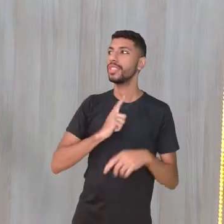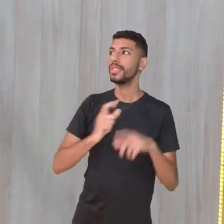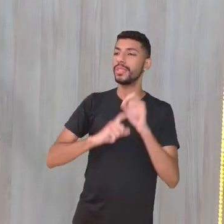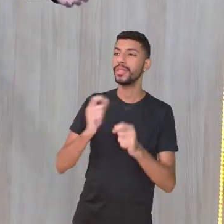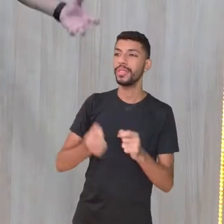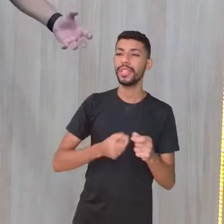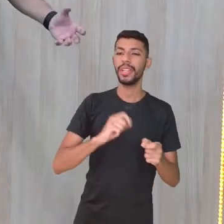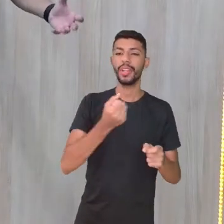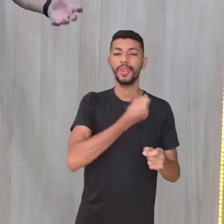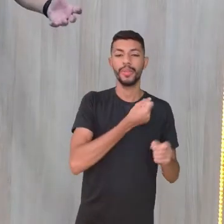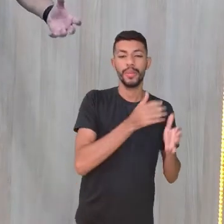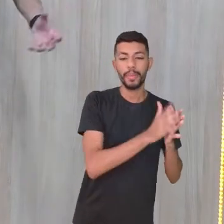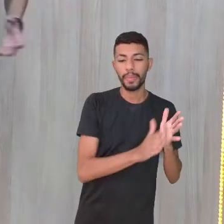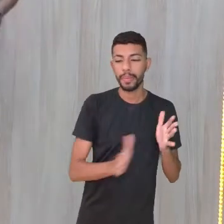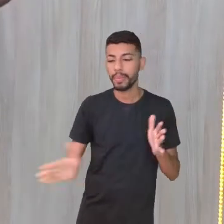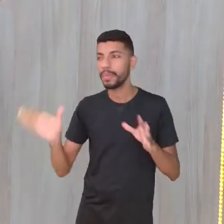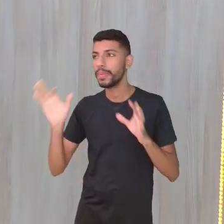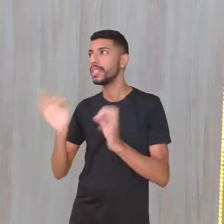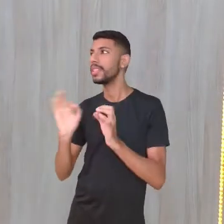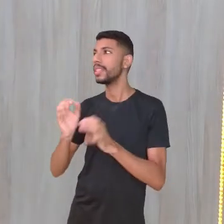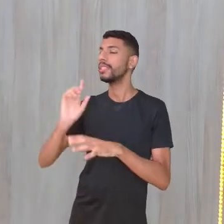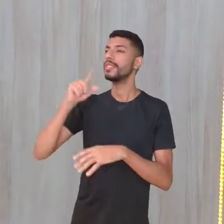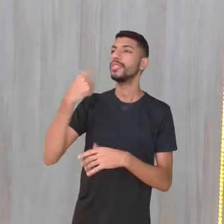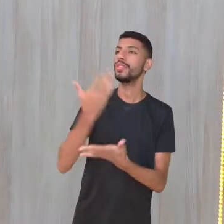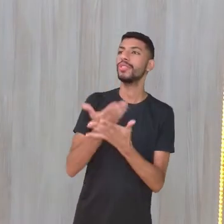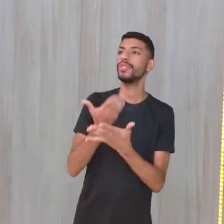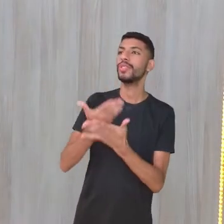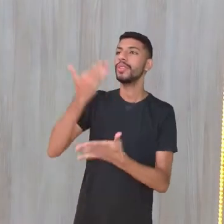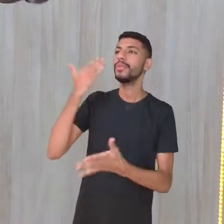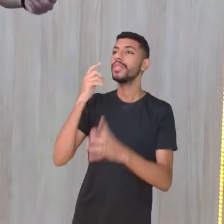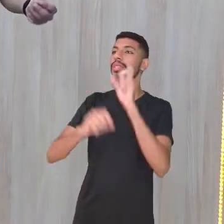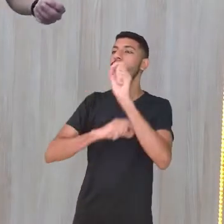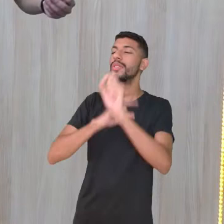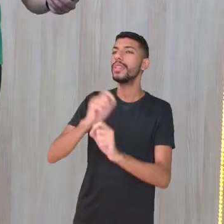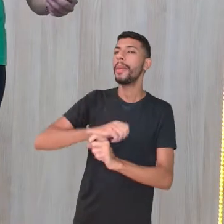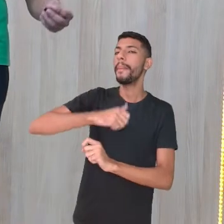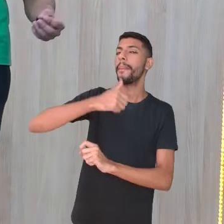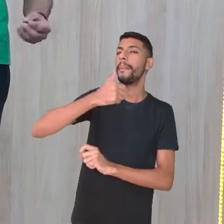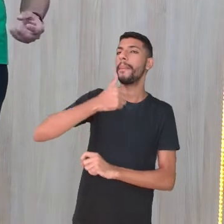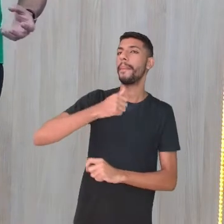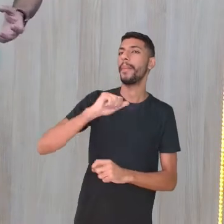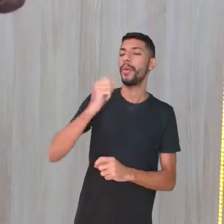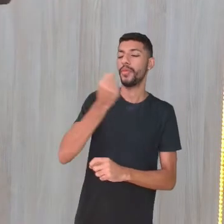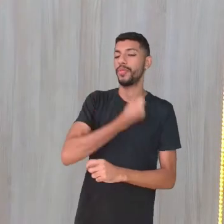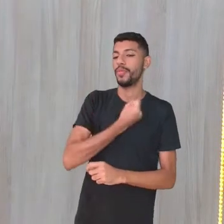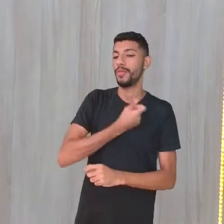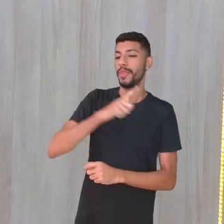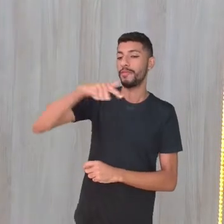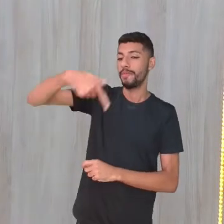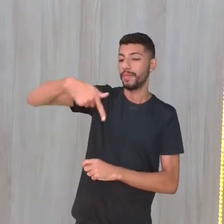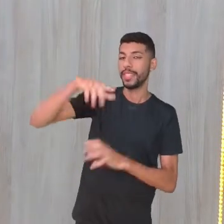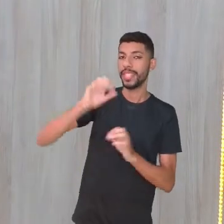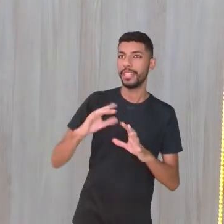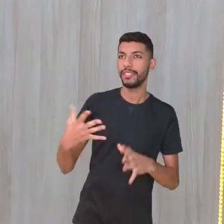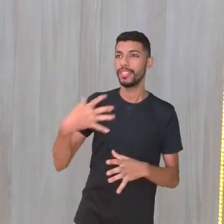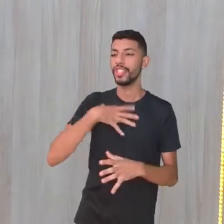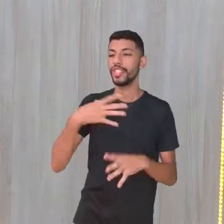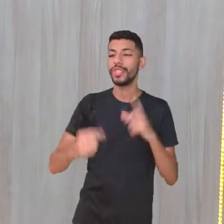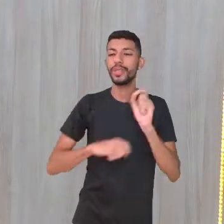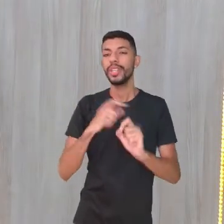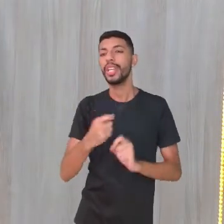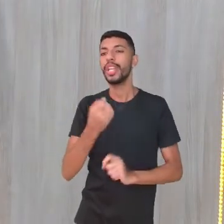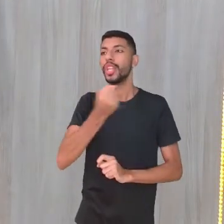esses números racionais, né? A gente viu aí primeiro esses números racionais em forma de um número